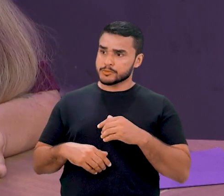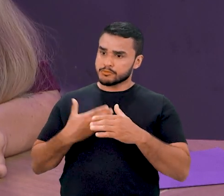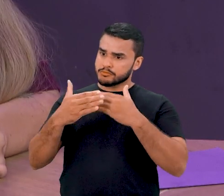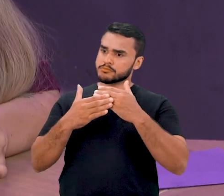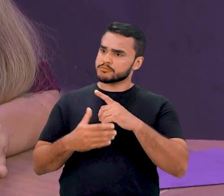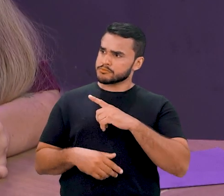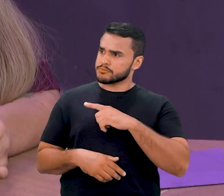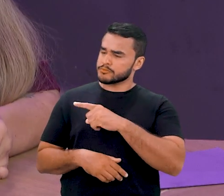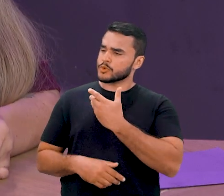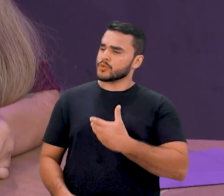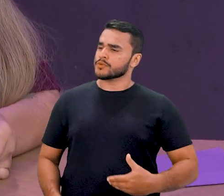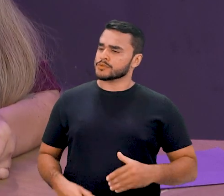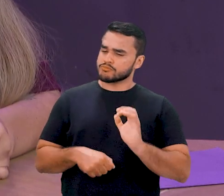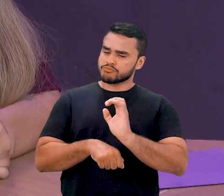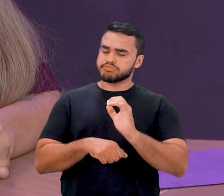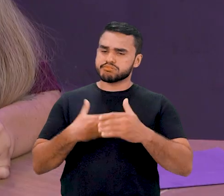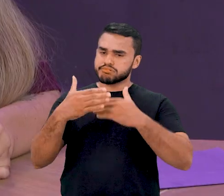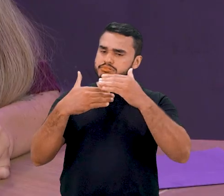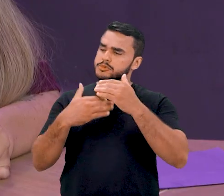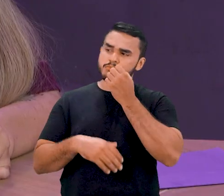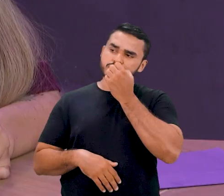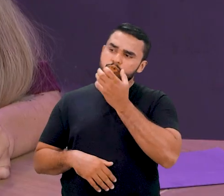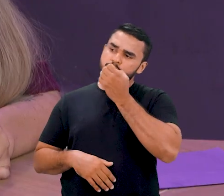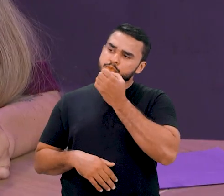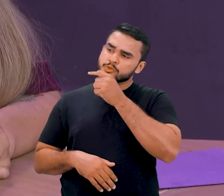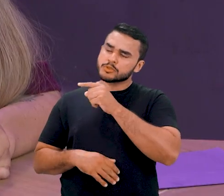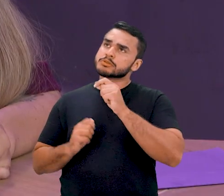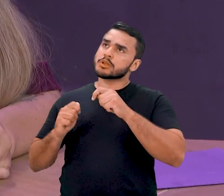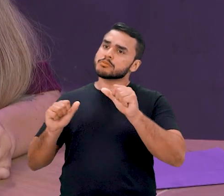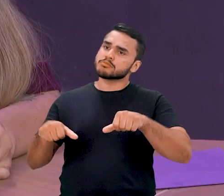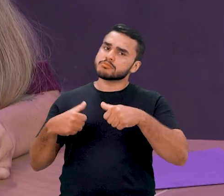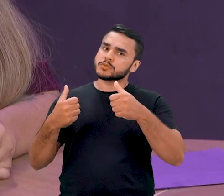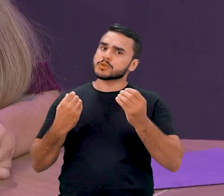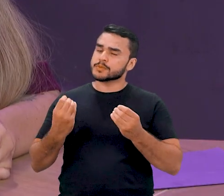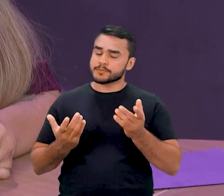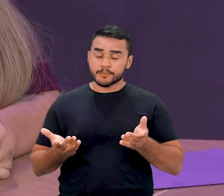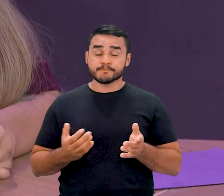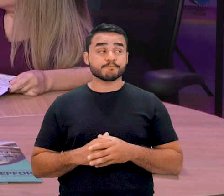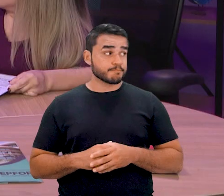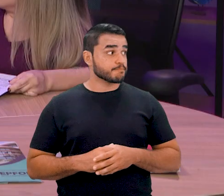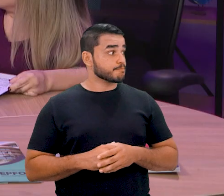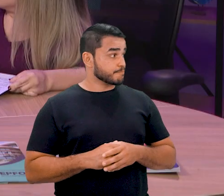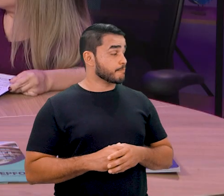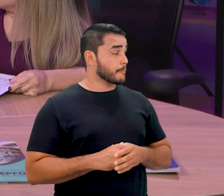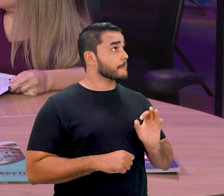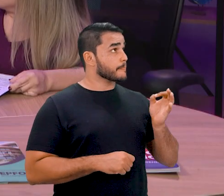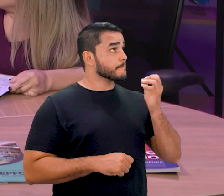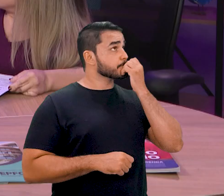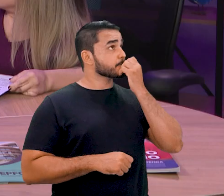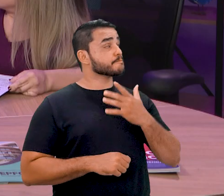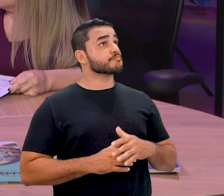E futuros, assim, que a gente acha que a gente pode dar uma melhorada ou acrescentada. São muitas. Eu acho